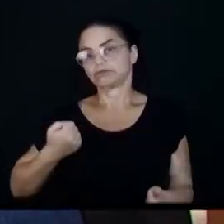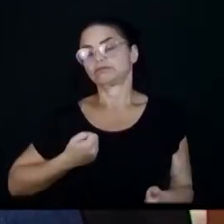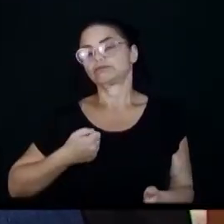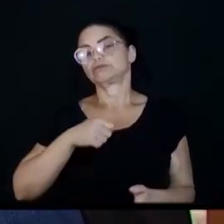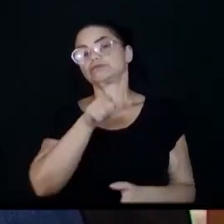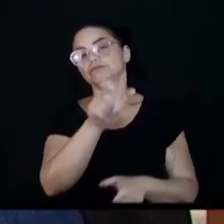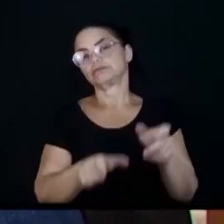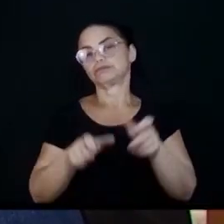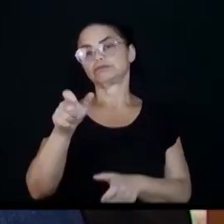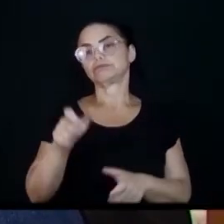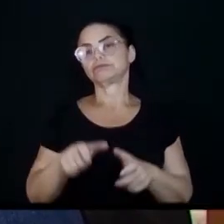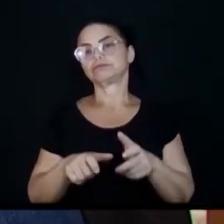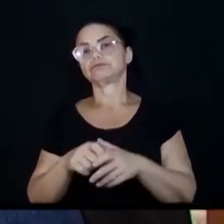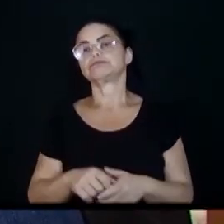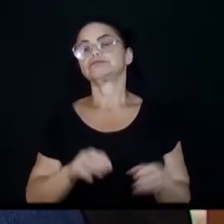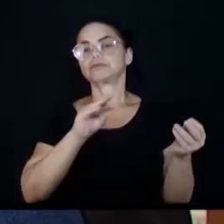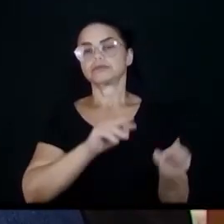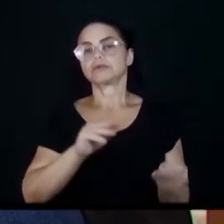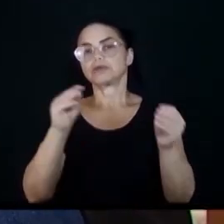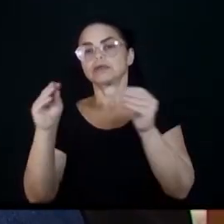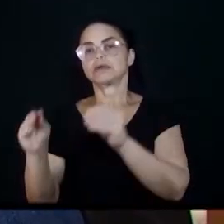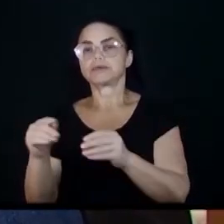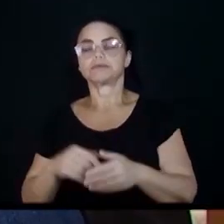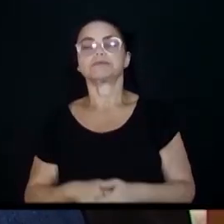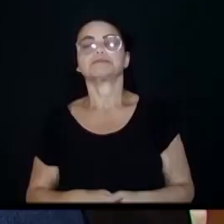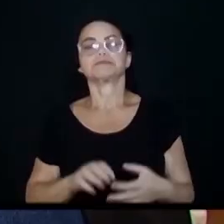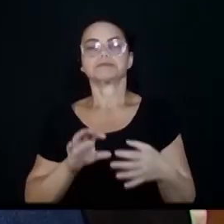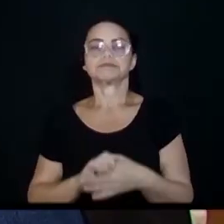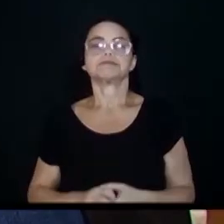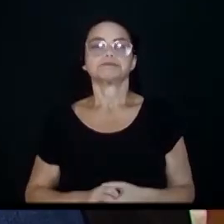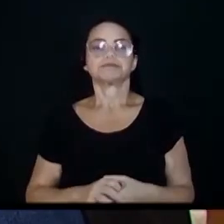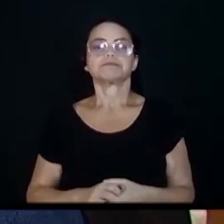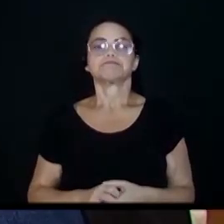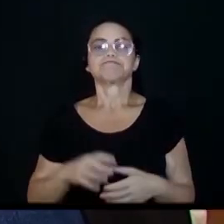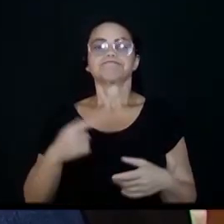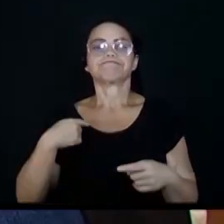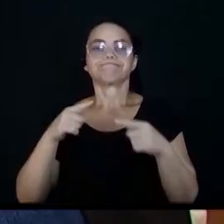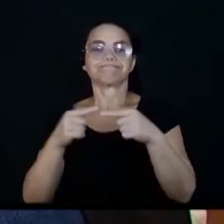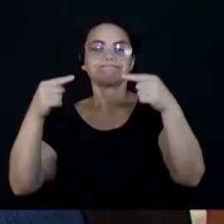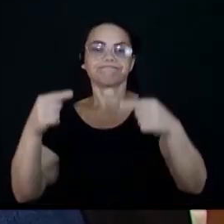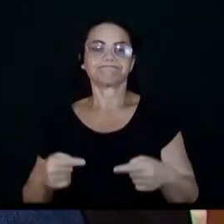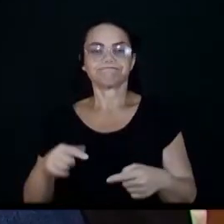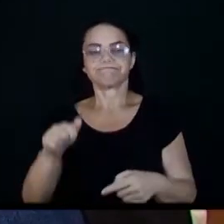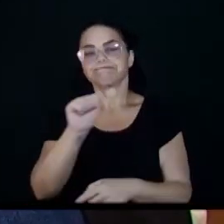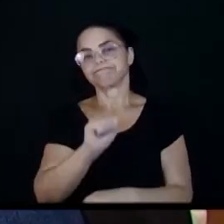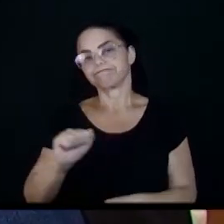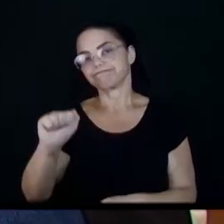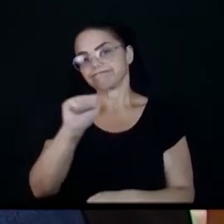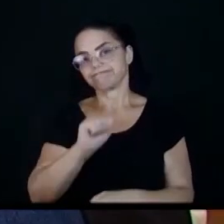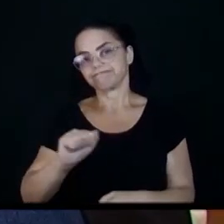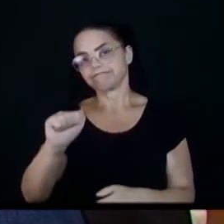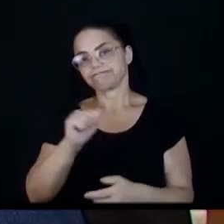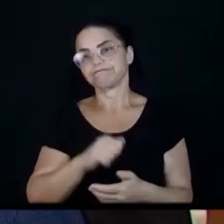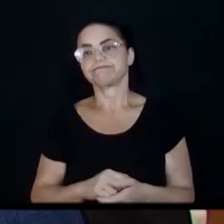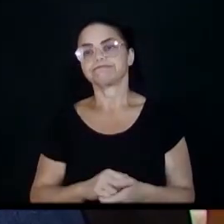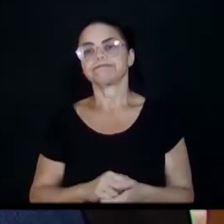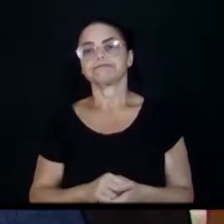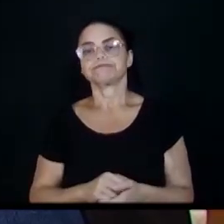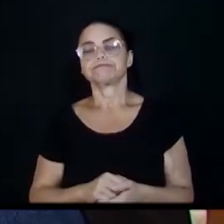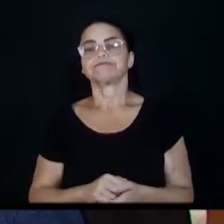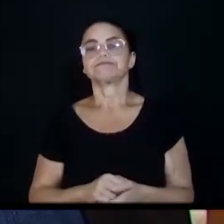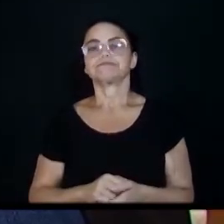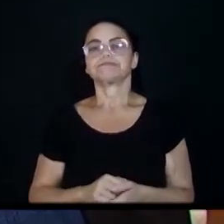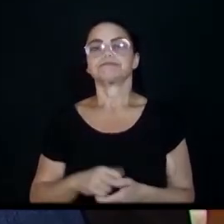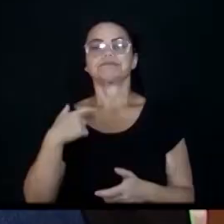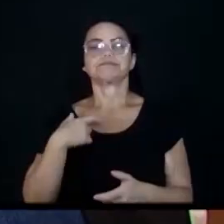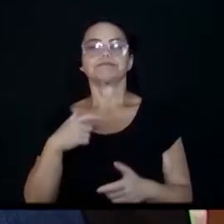feitas outras parcerias também. Então, esse é o maior desafio da associação, né? Espaço para atender tanta demanda